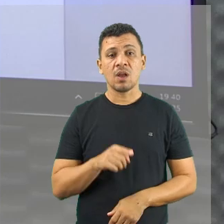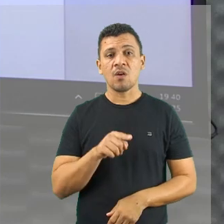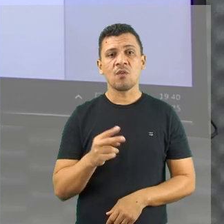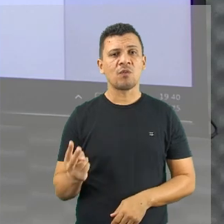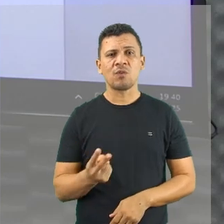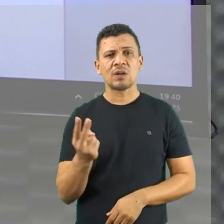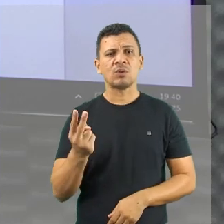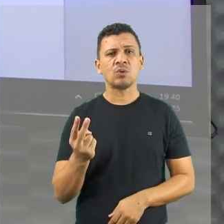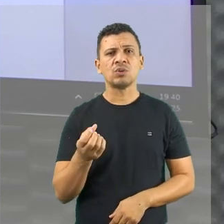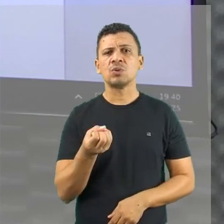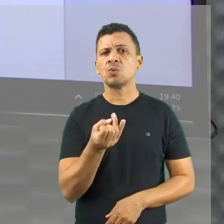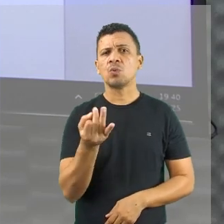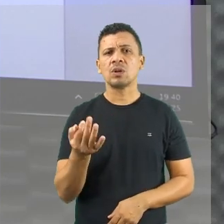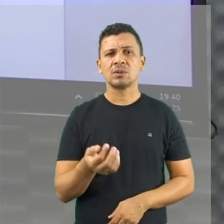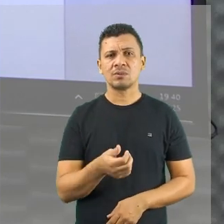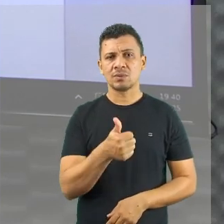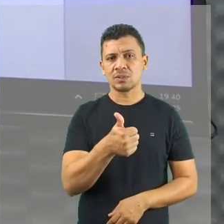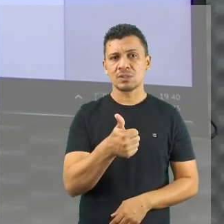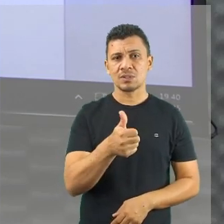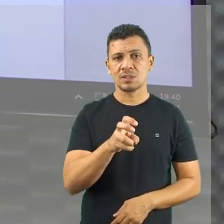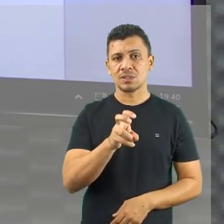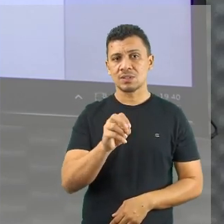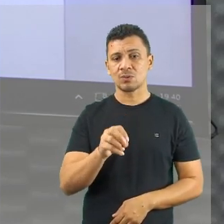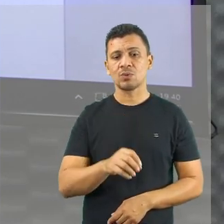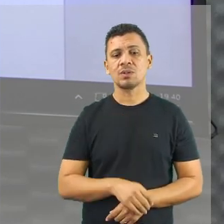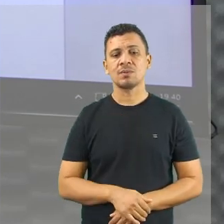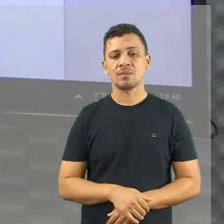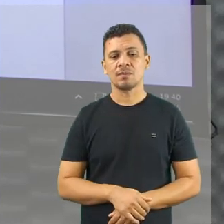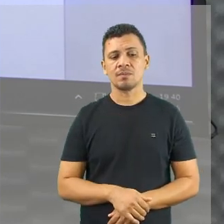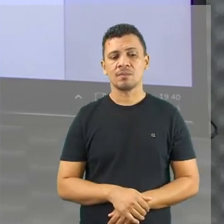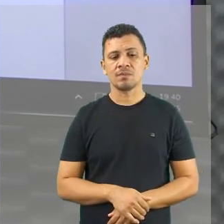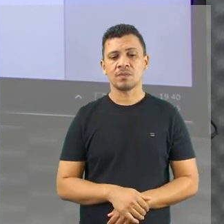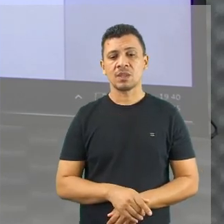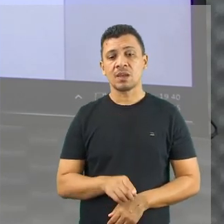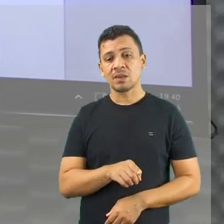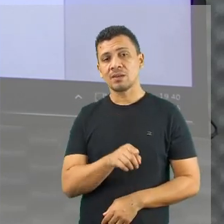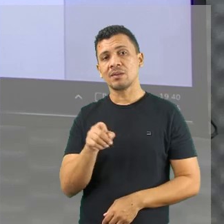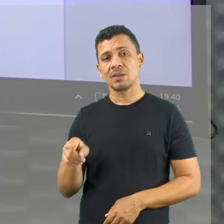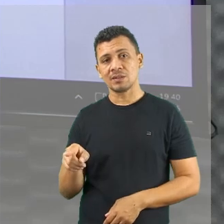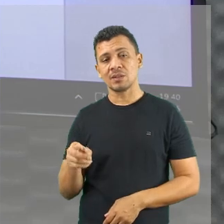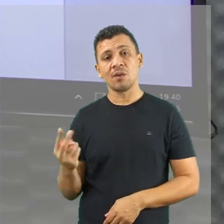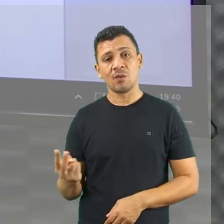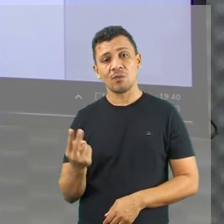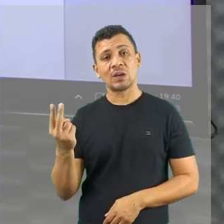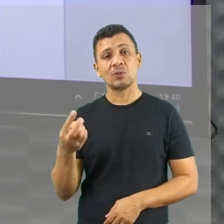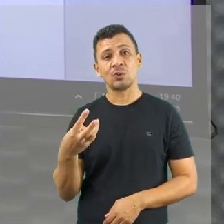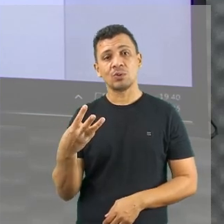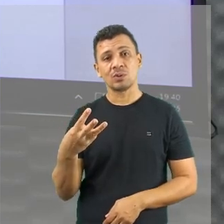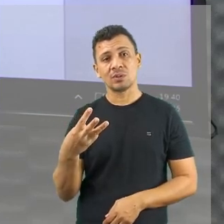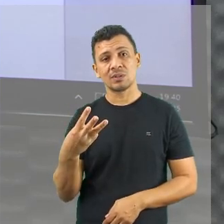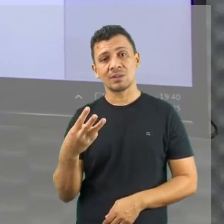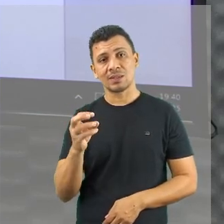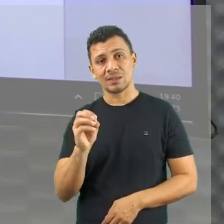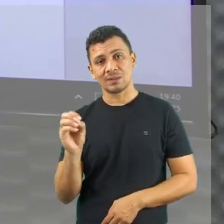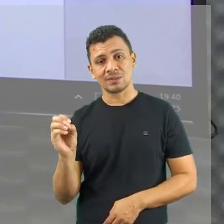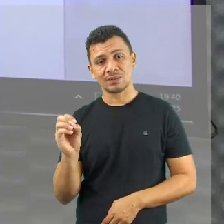de 150. E vou colocar o próximo, que é no valor de 300.